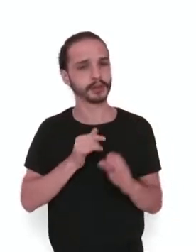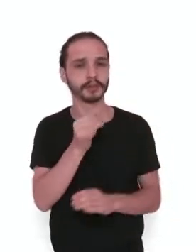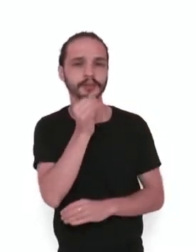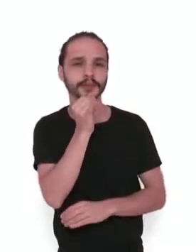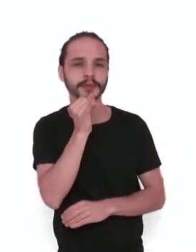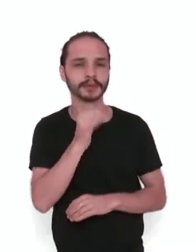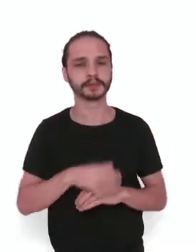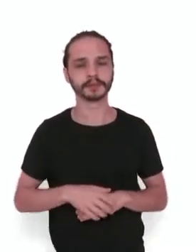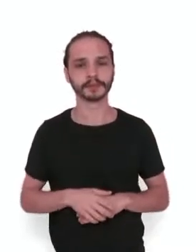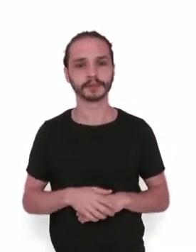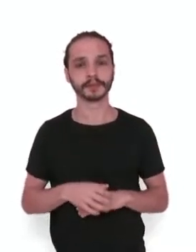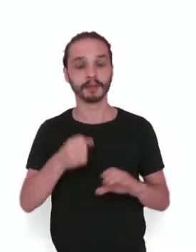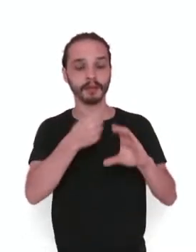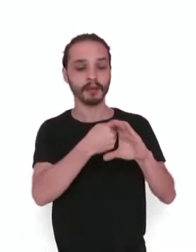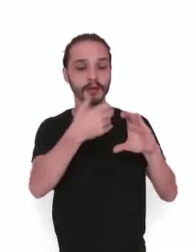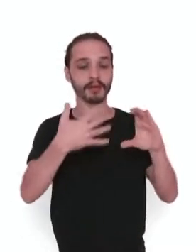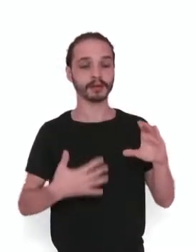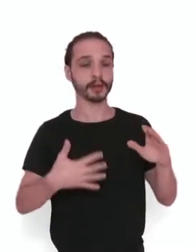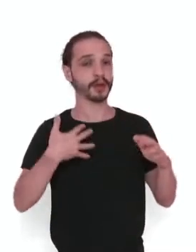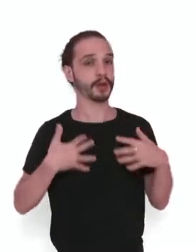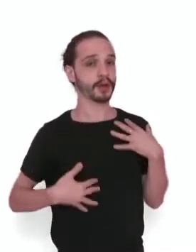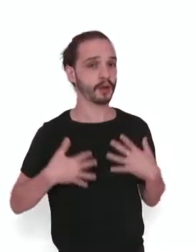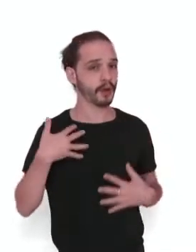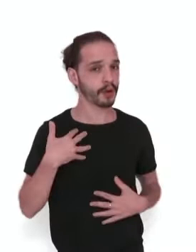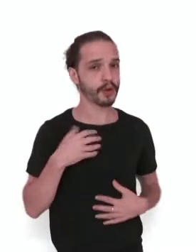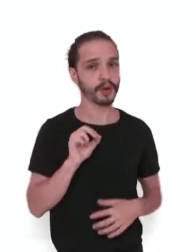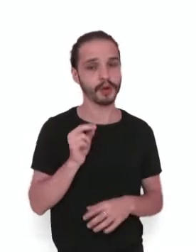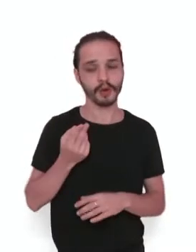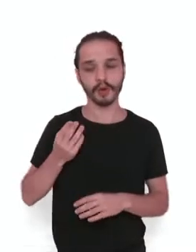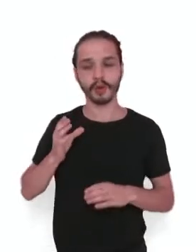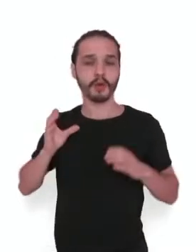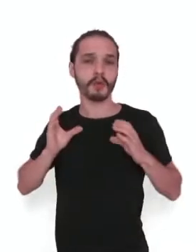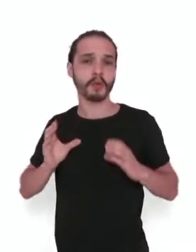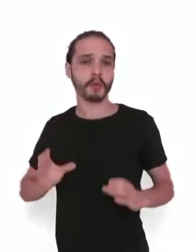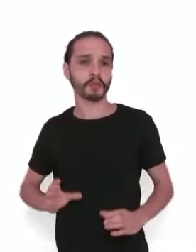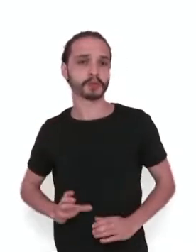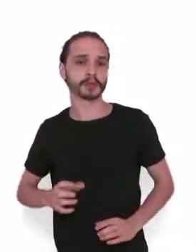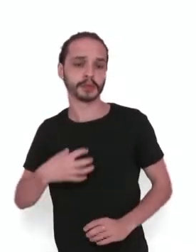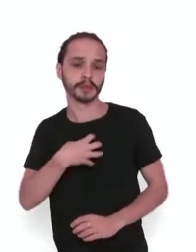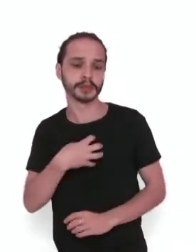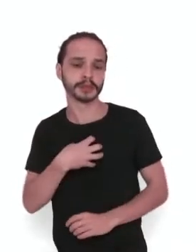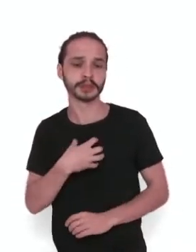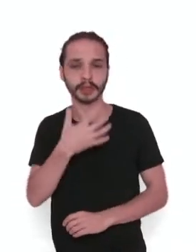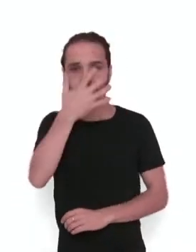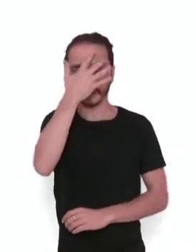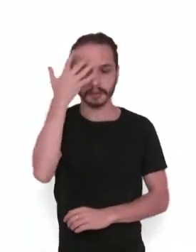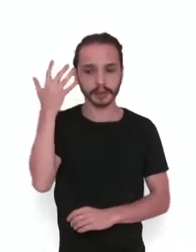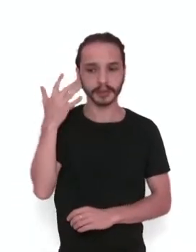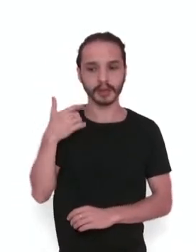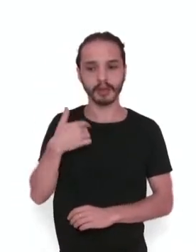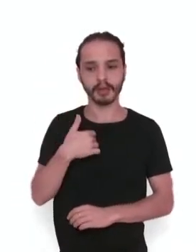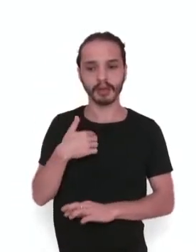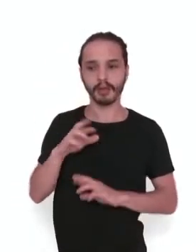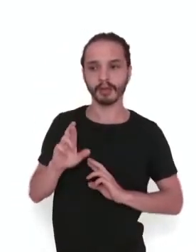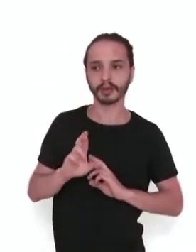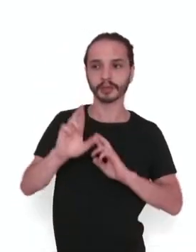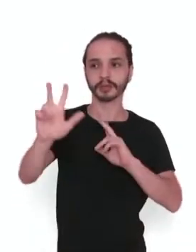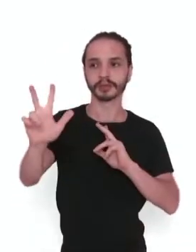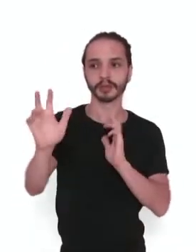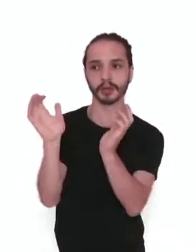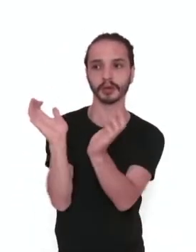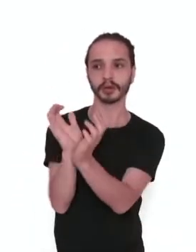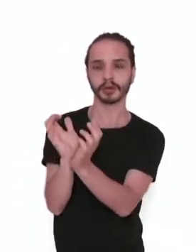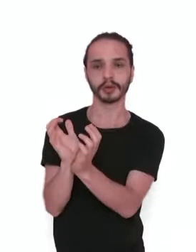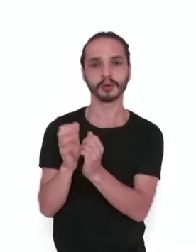uma característica física ou comportamental, das vítimas que faz se diferenciar do grupo, por